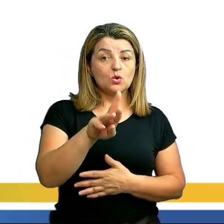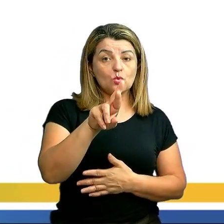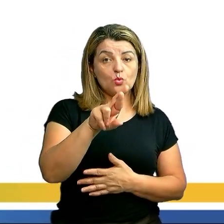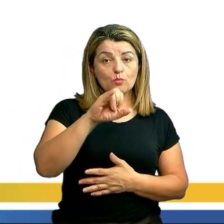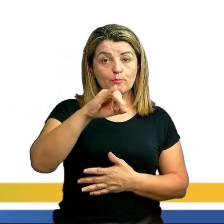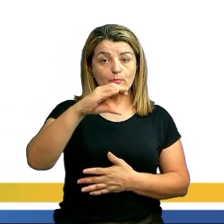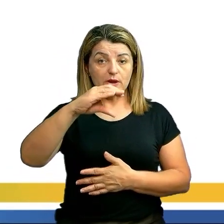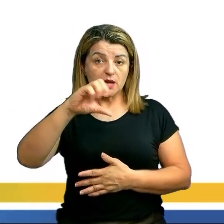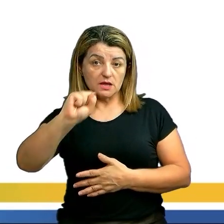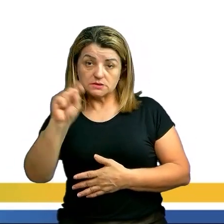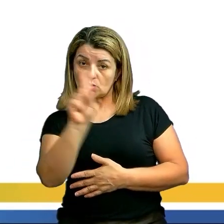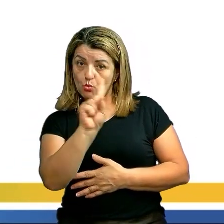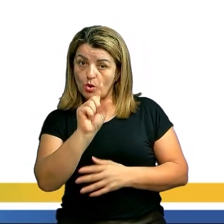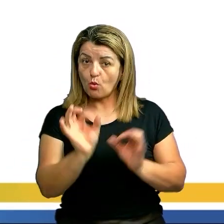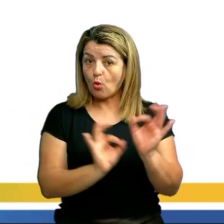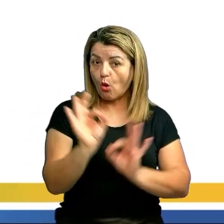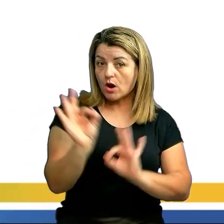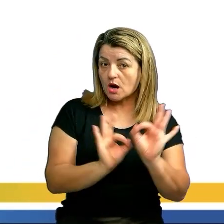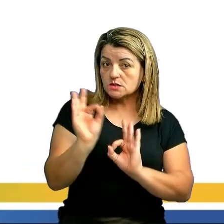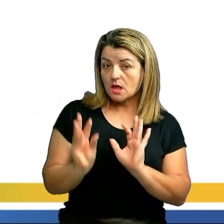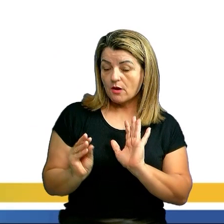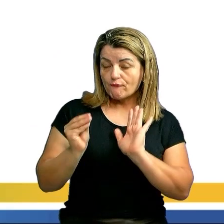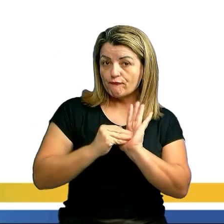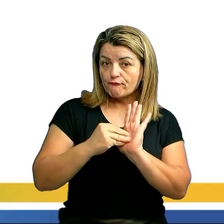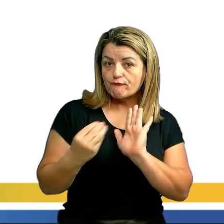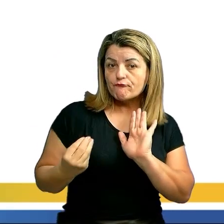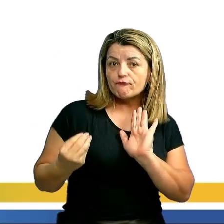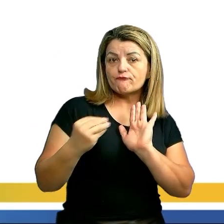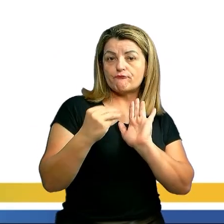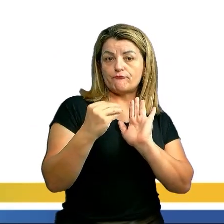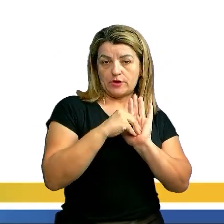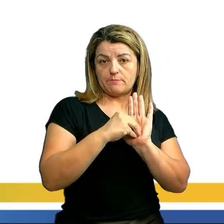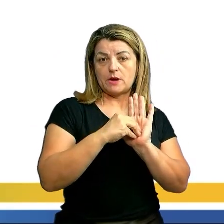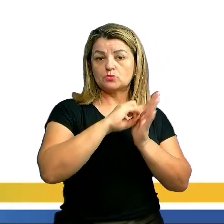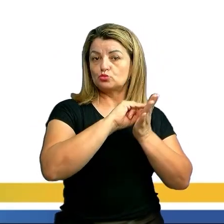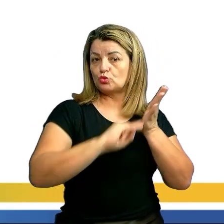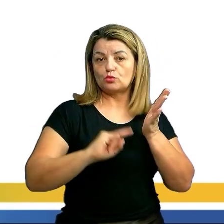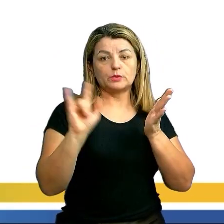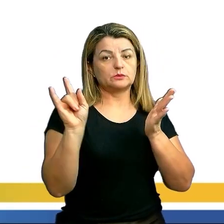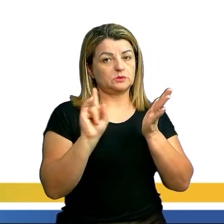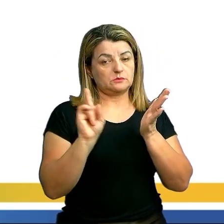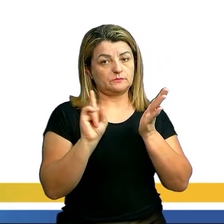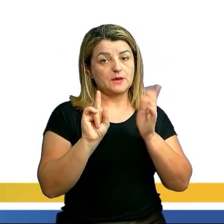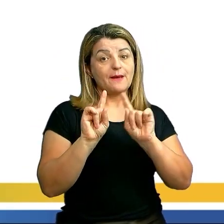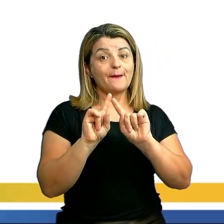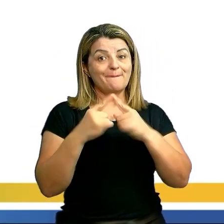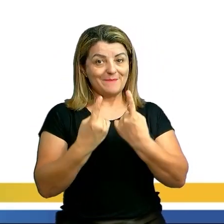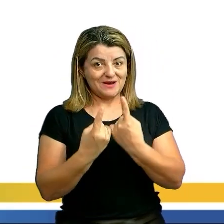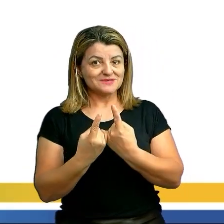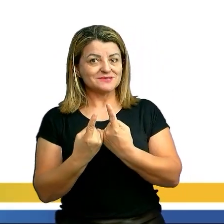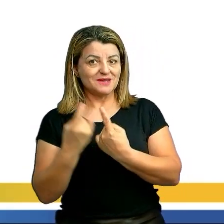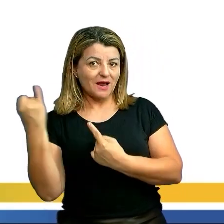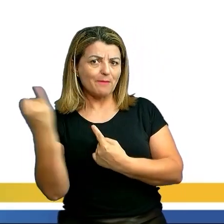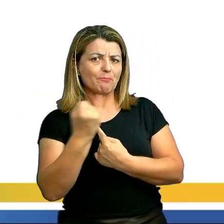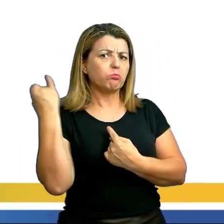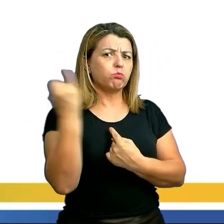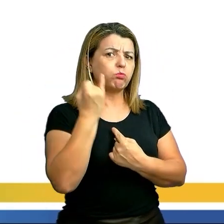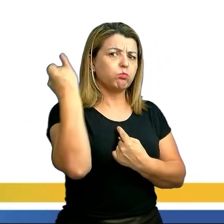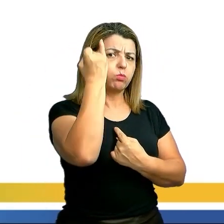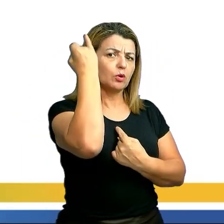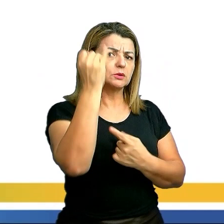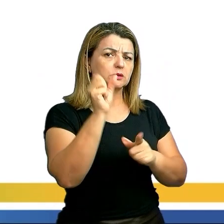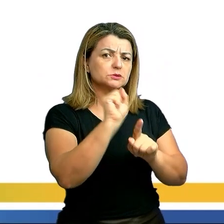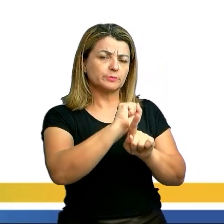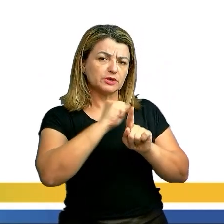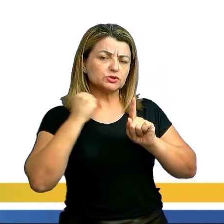é uma organização firmada em um tratado ainda, pelo menos até o presente momento, mas ele é de extrema importância para a